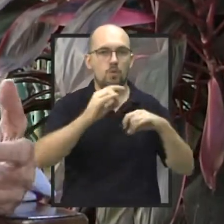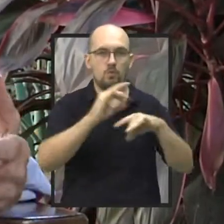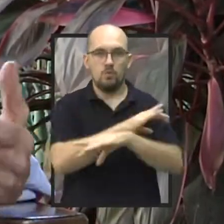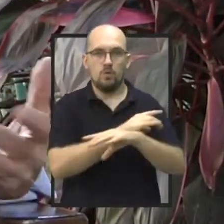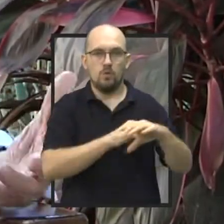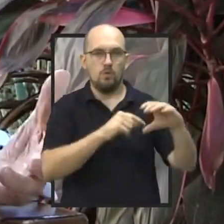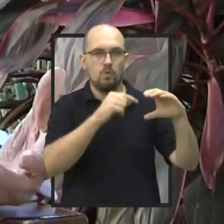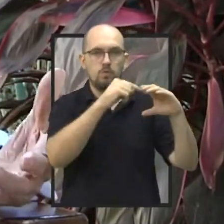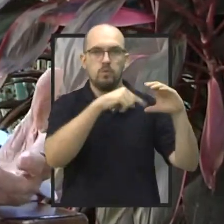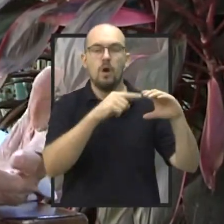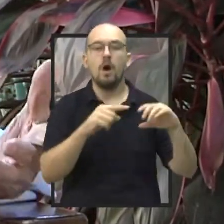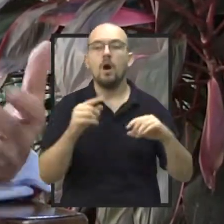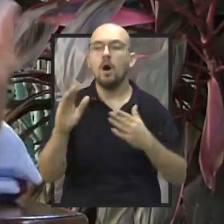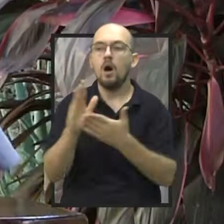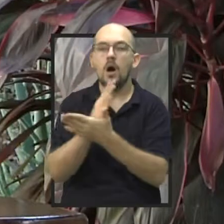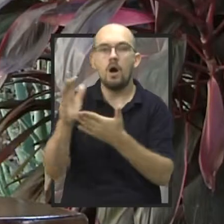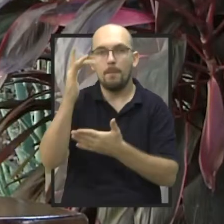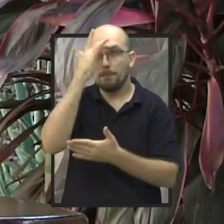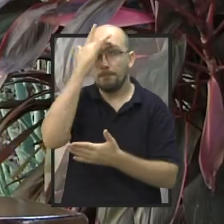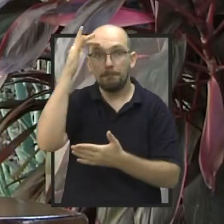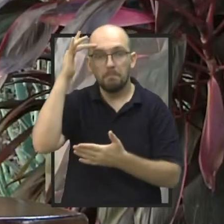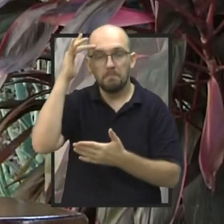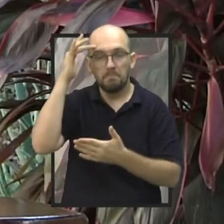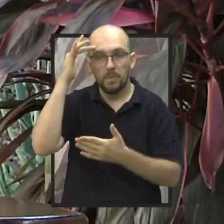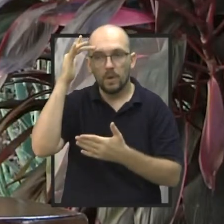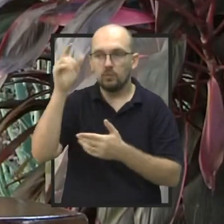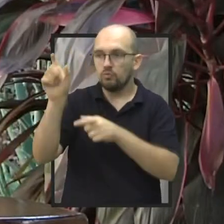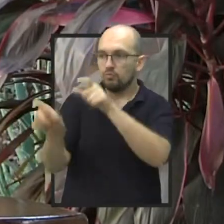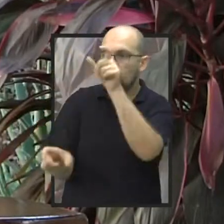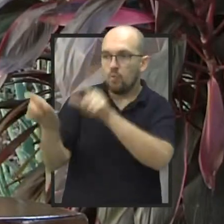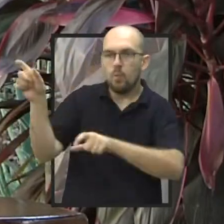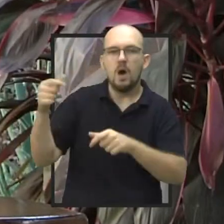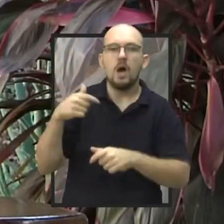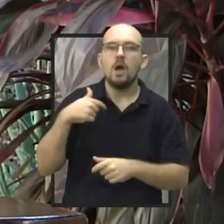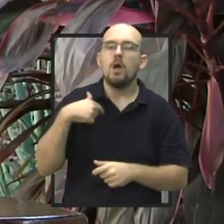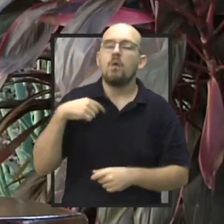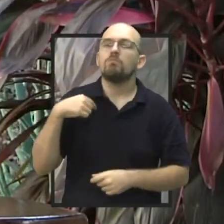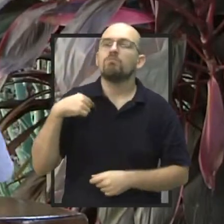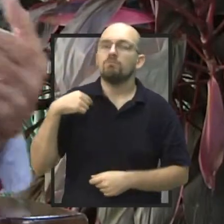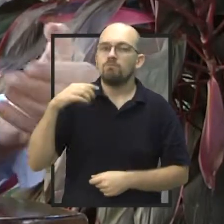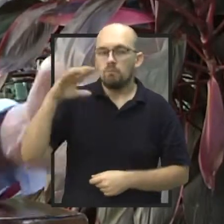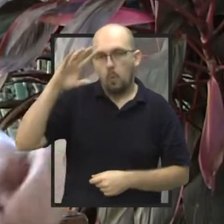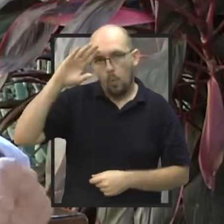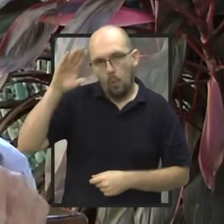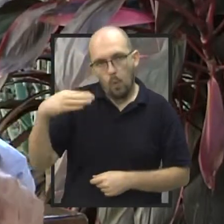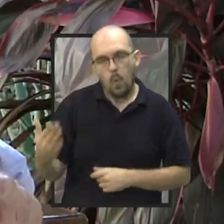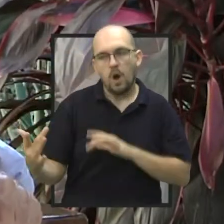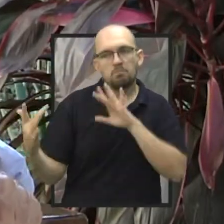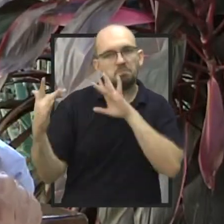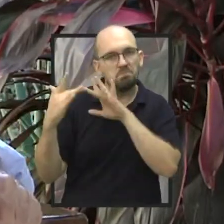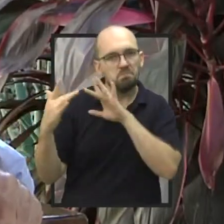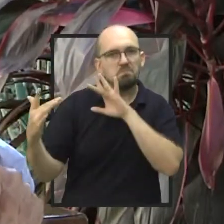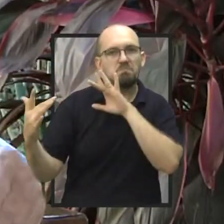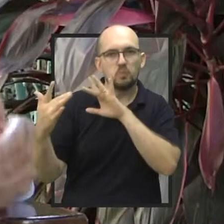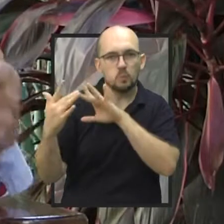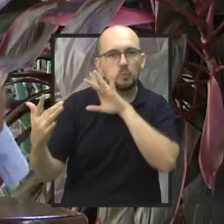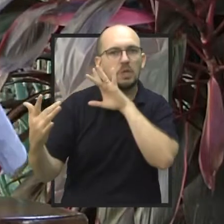até pessoas gradas, que eu tive o privilégio de manter contato na